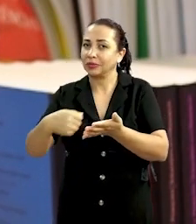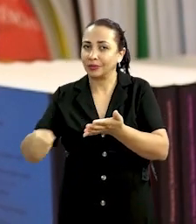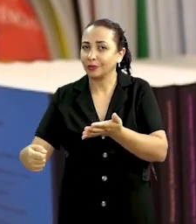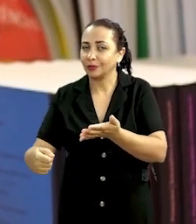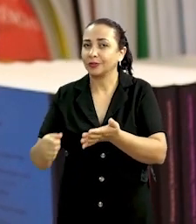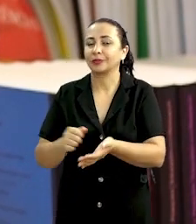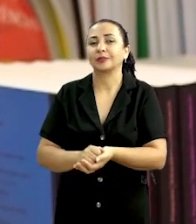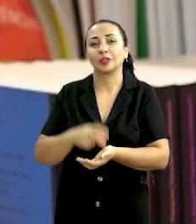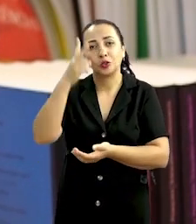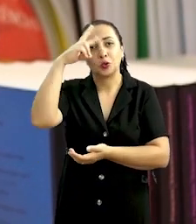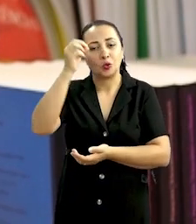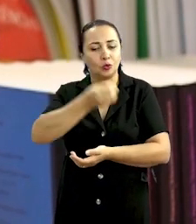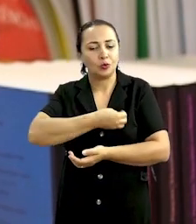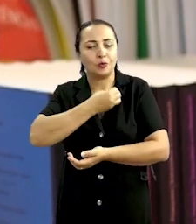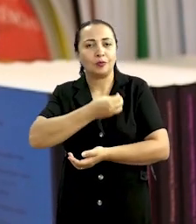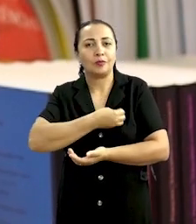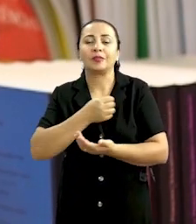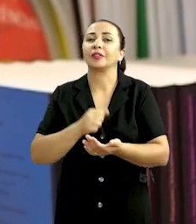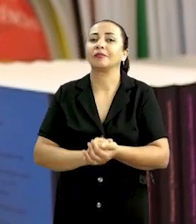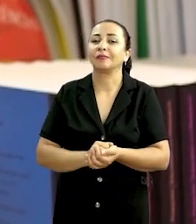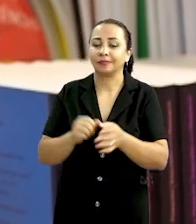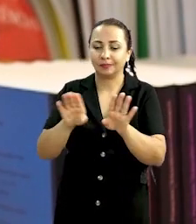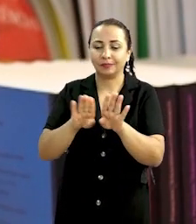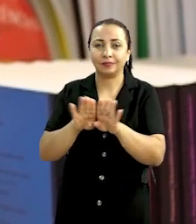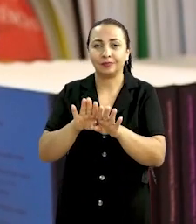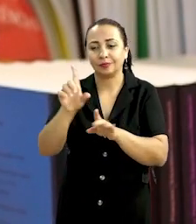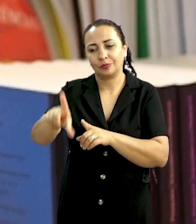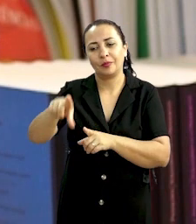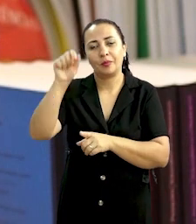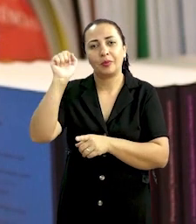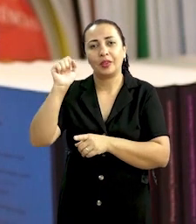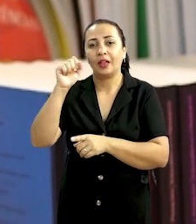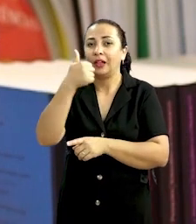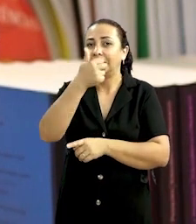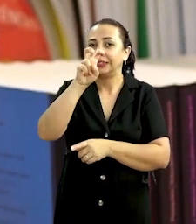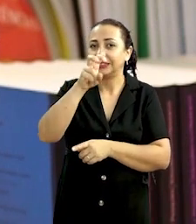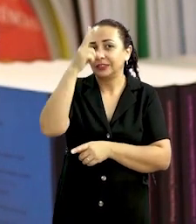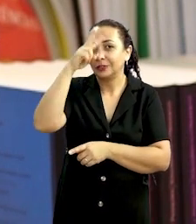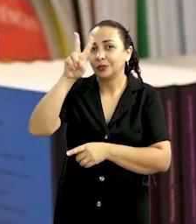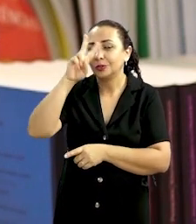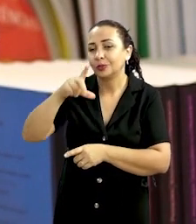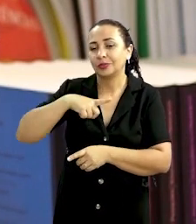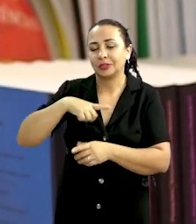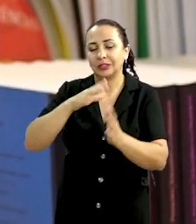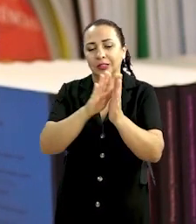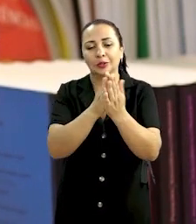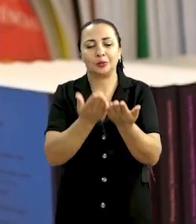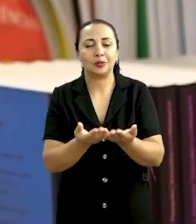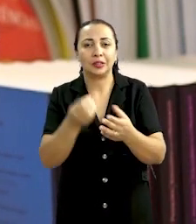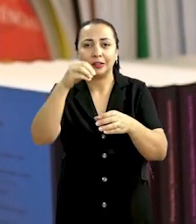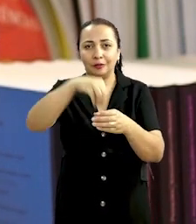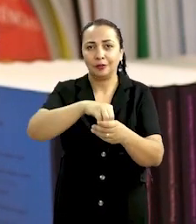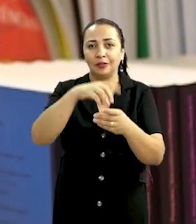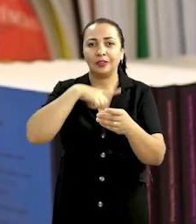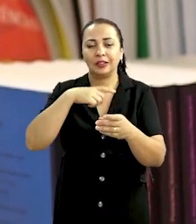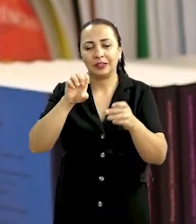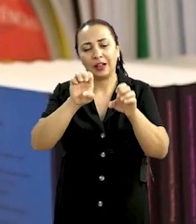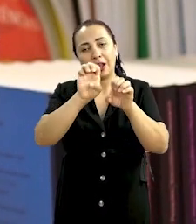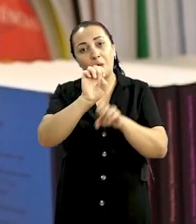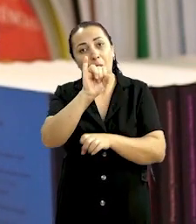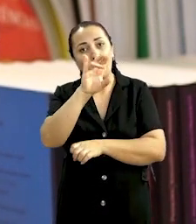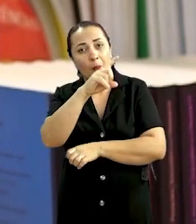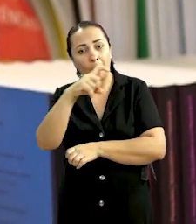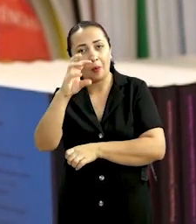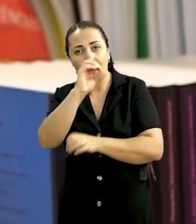autoficcionalizar-se, né, autobiografar-se. É interessante também destacar que desses 15 contos que estão no livro, né, tem